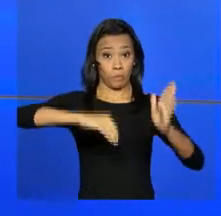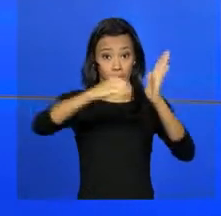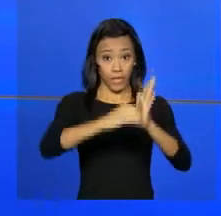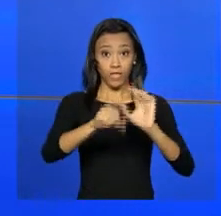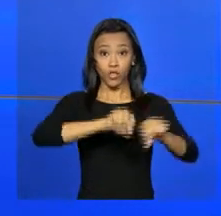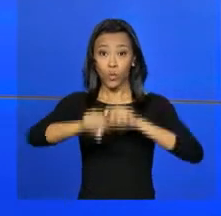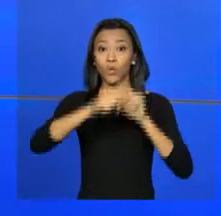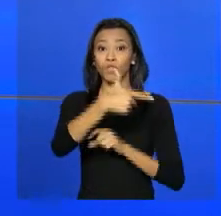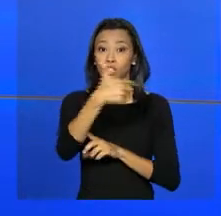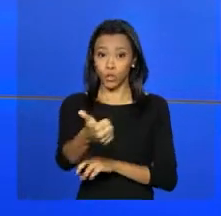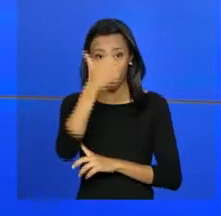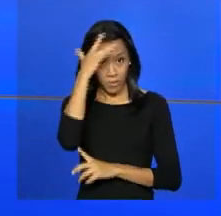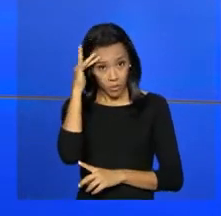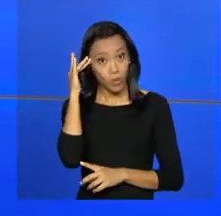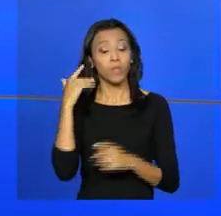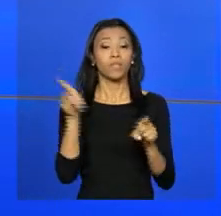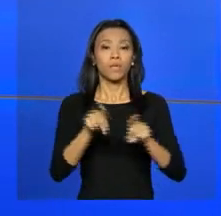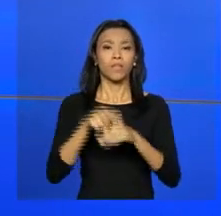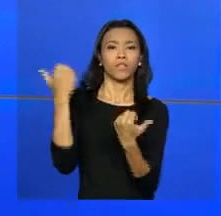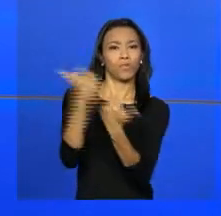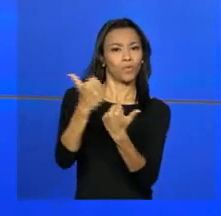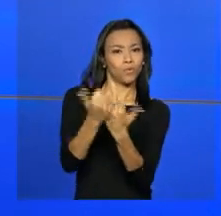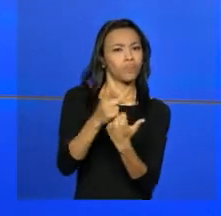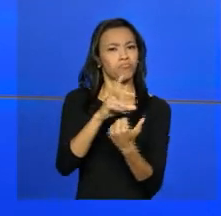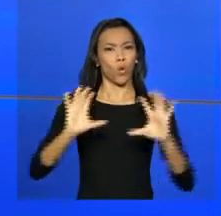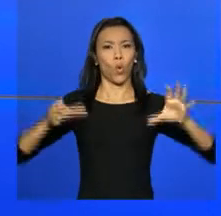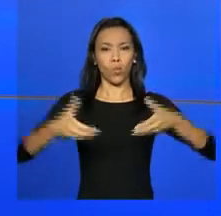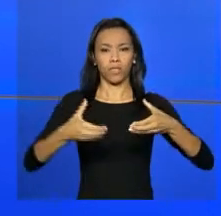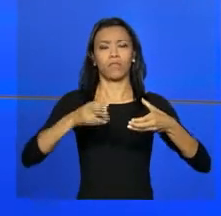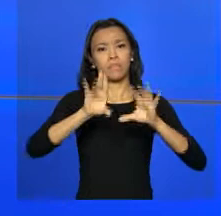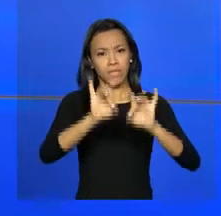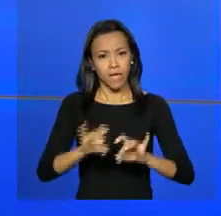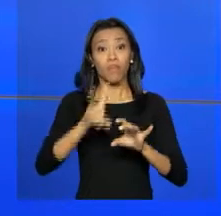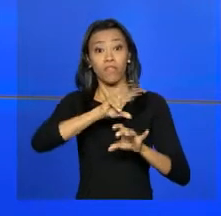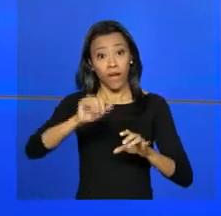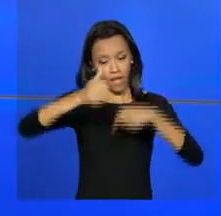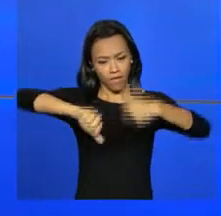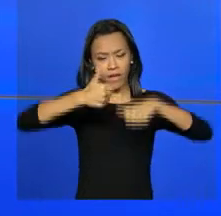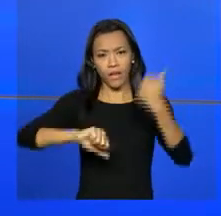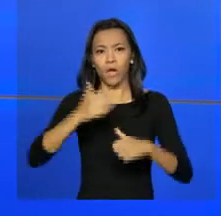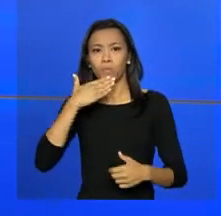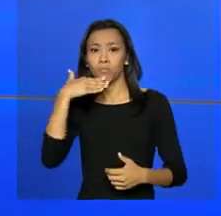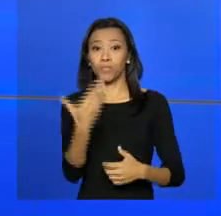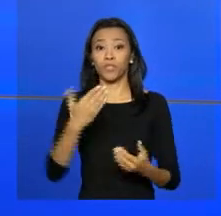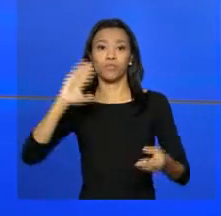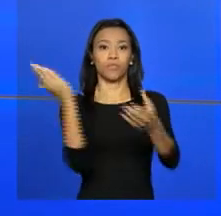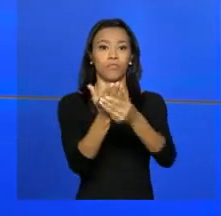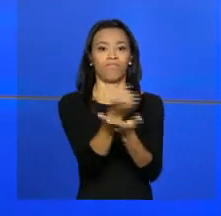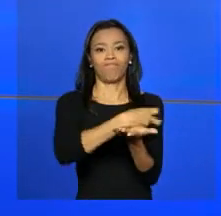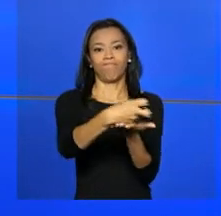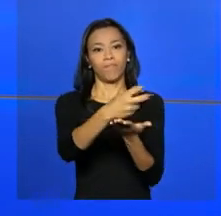21 titulares e 21 suplentes da comissão especial que vai analisar o pedido de impedimento da presidenta Dilma Rousseff. O repórter